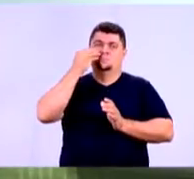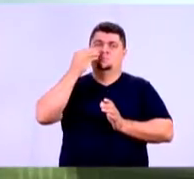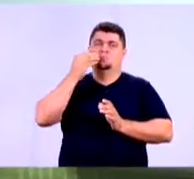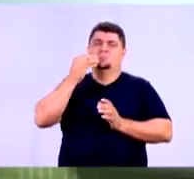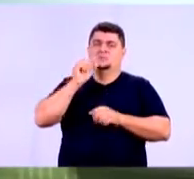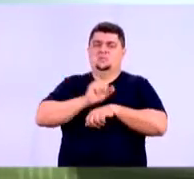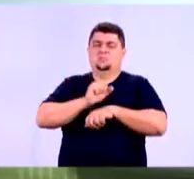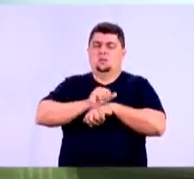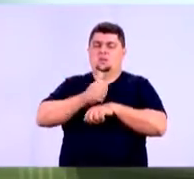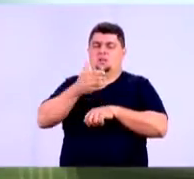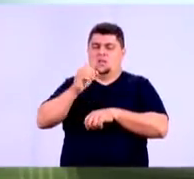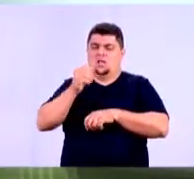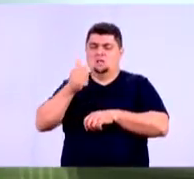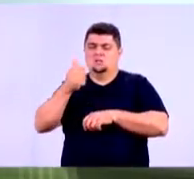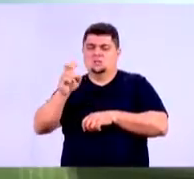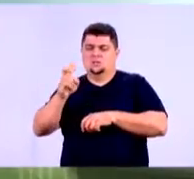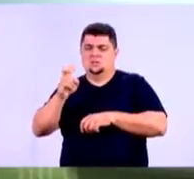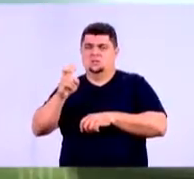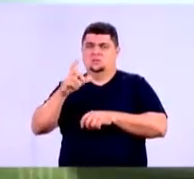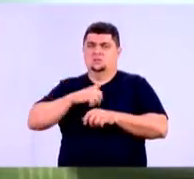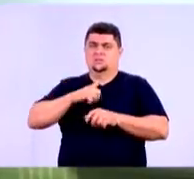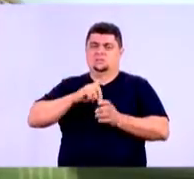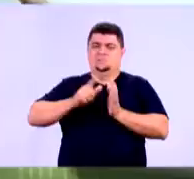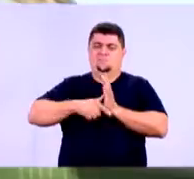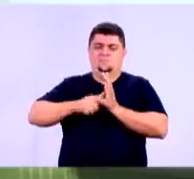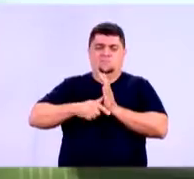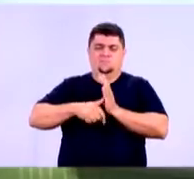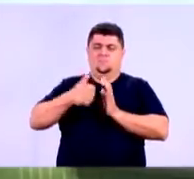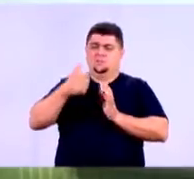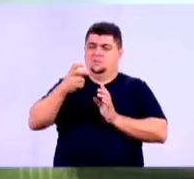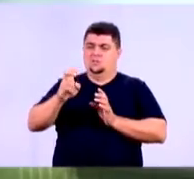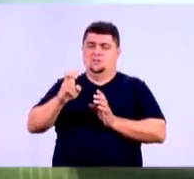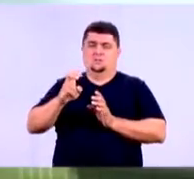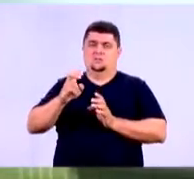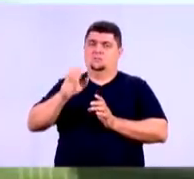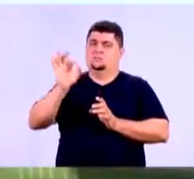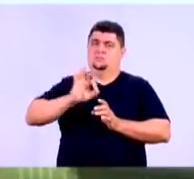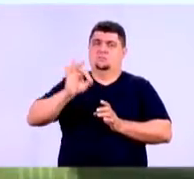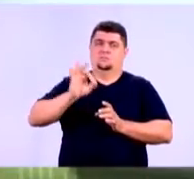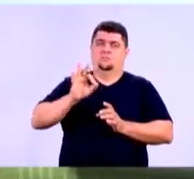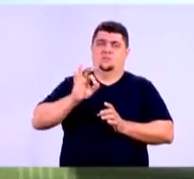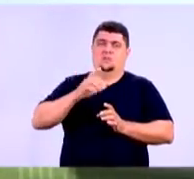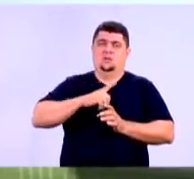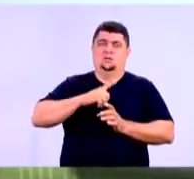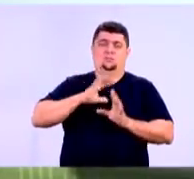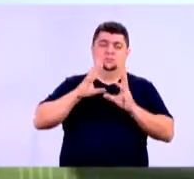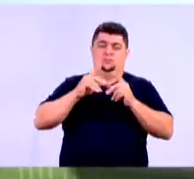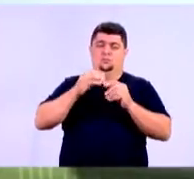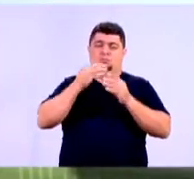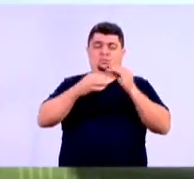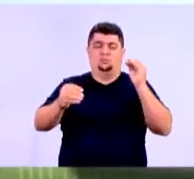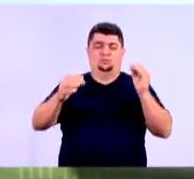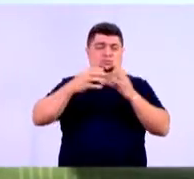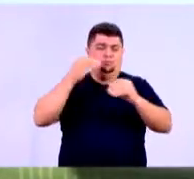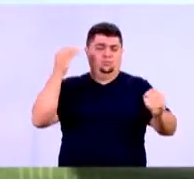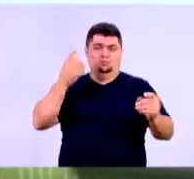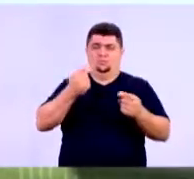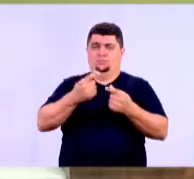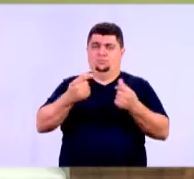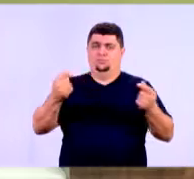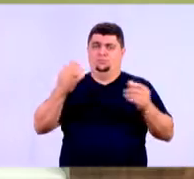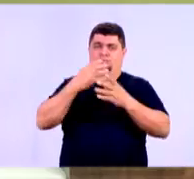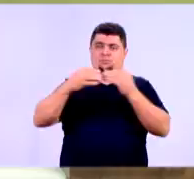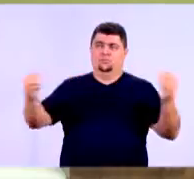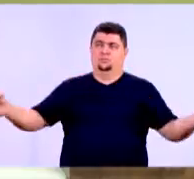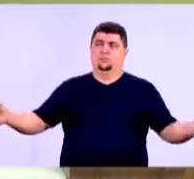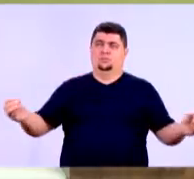no seu negócio de 10, 15% ao ano e você tem uma inadimplência de 15%, está indo embora aí a rentabilidade da empresa, né, professor? É, nesse momento